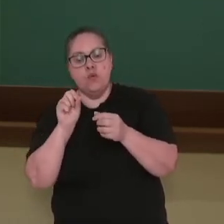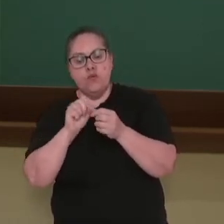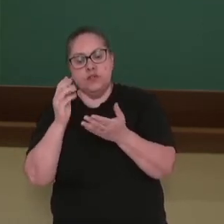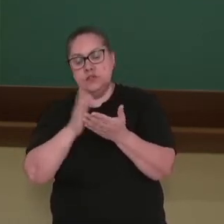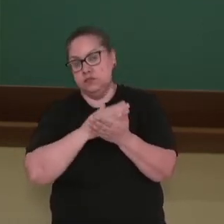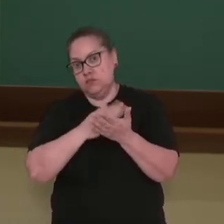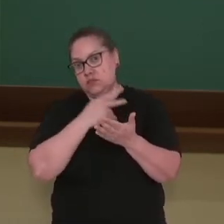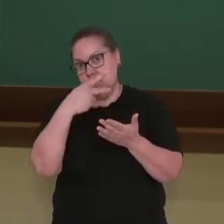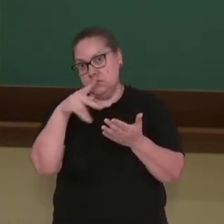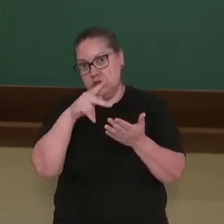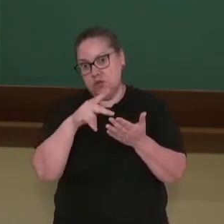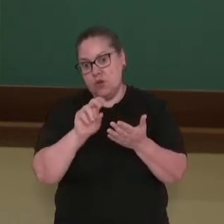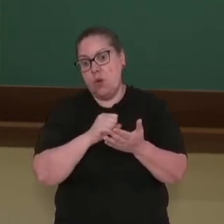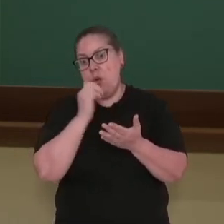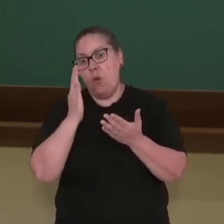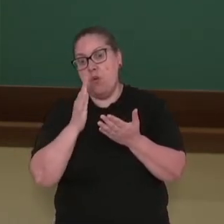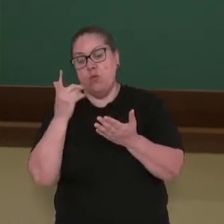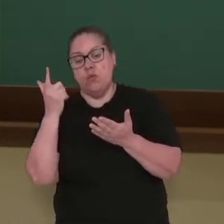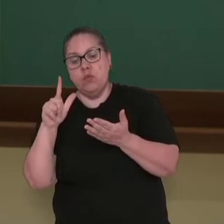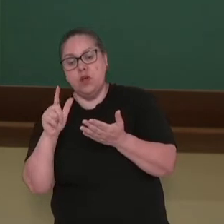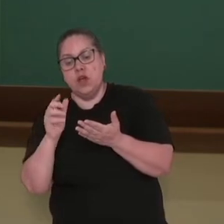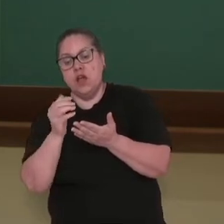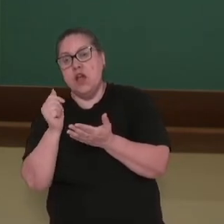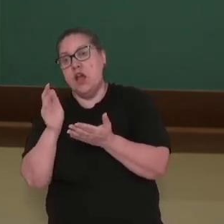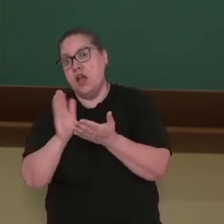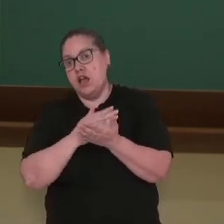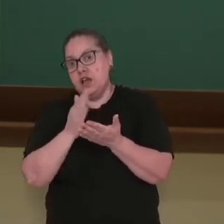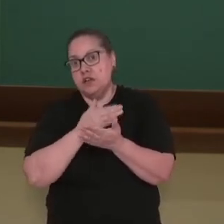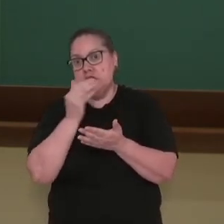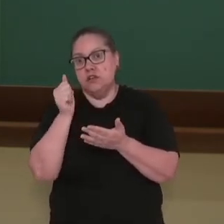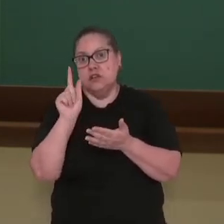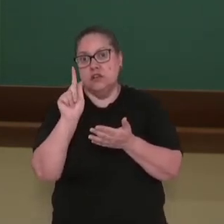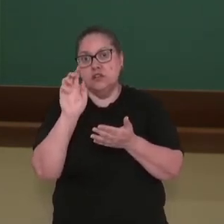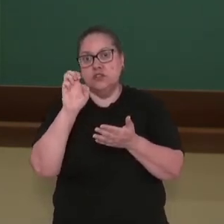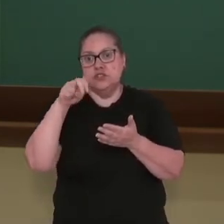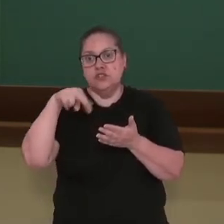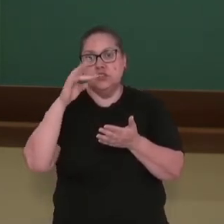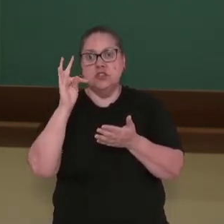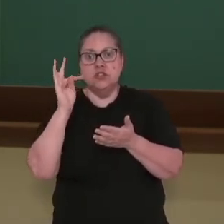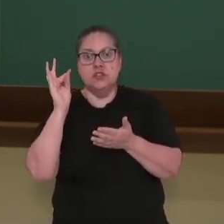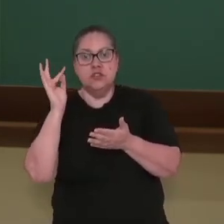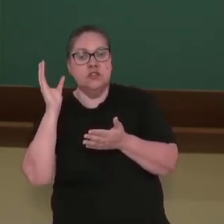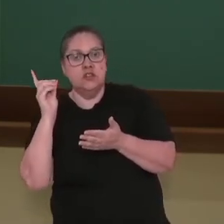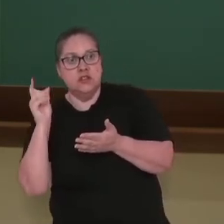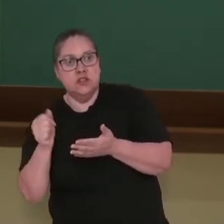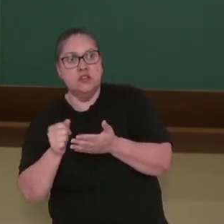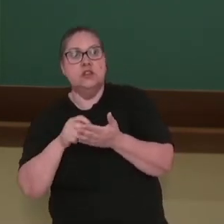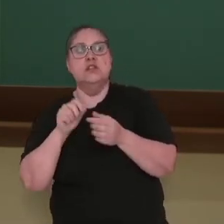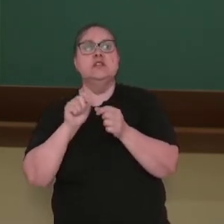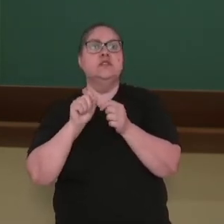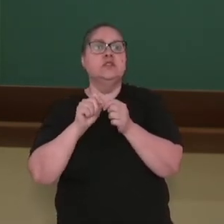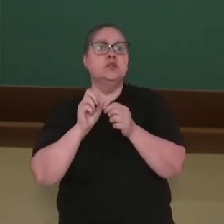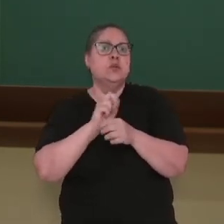pensando em seus compromissos e responsabilidades, monte uma agenda com seus afazeres e atividades.